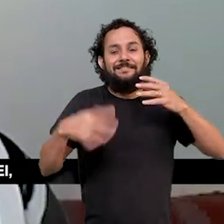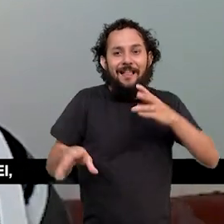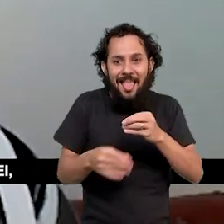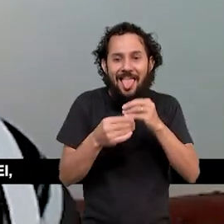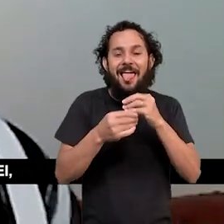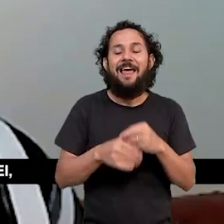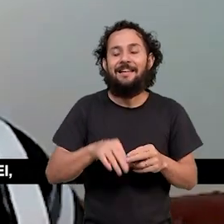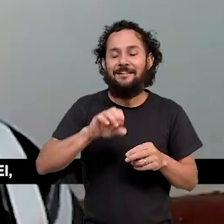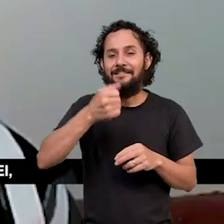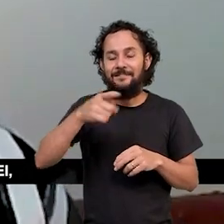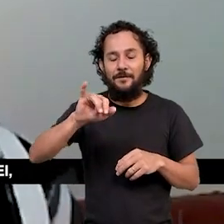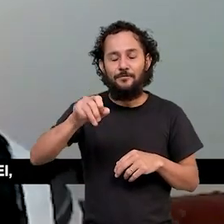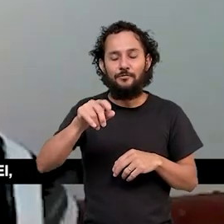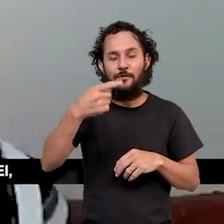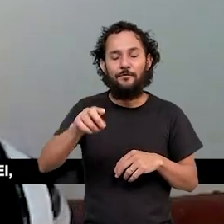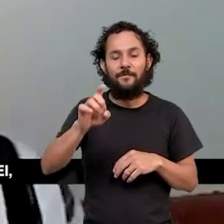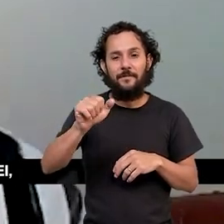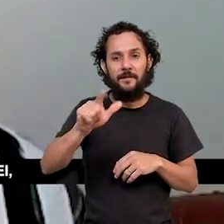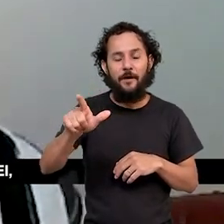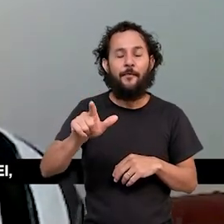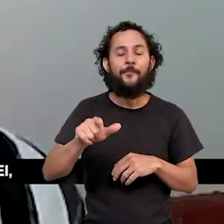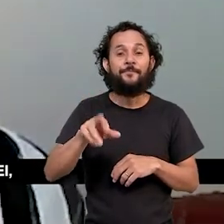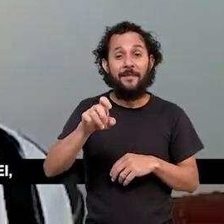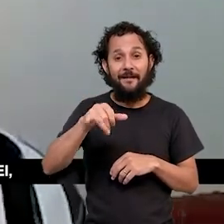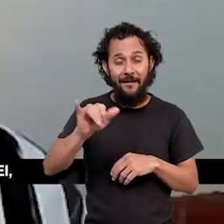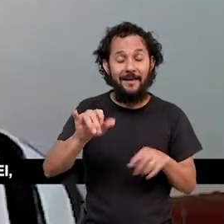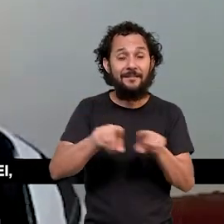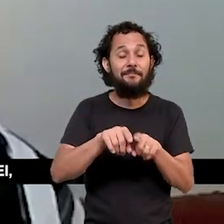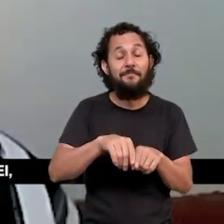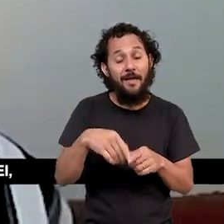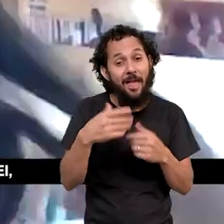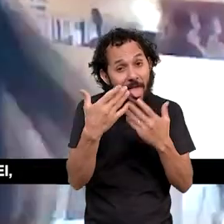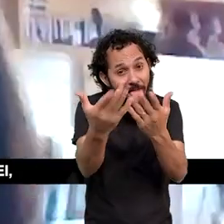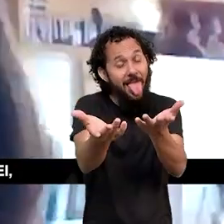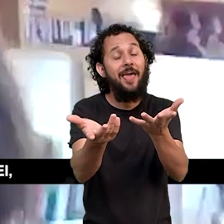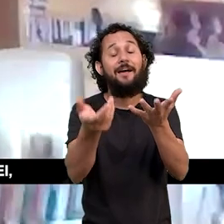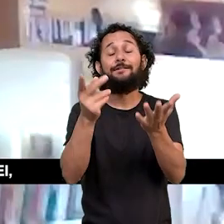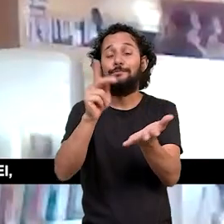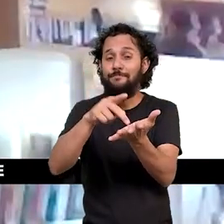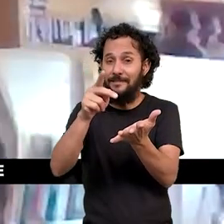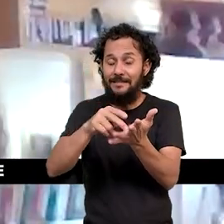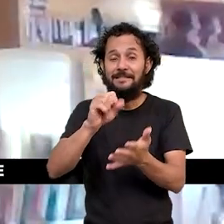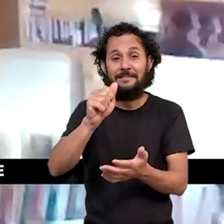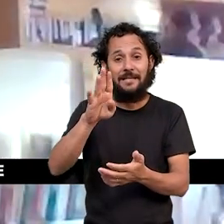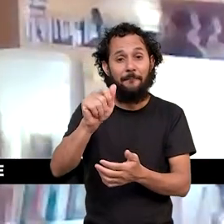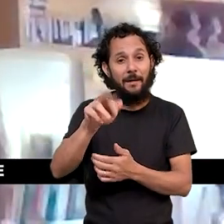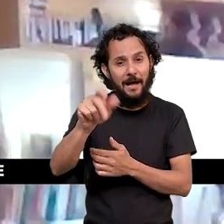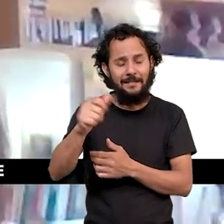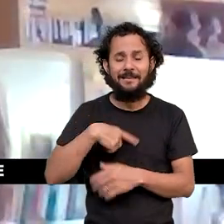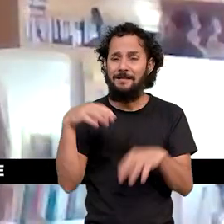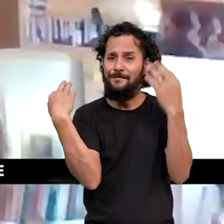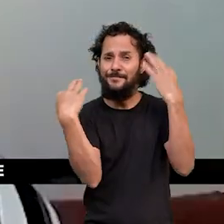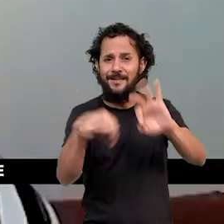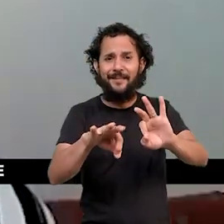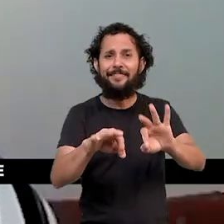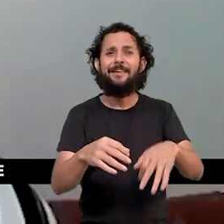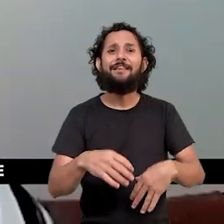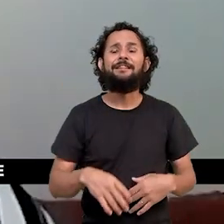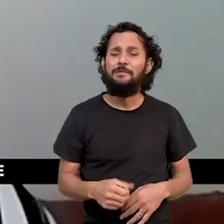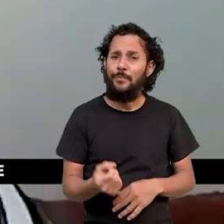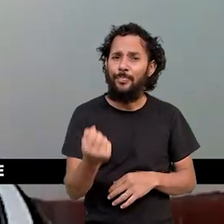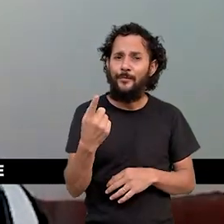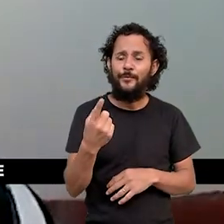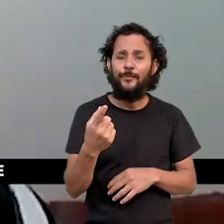aqui, assim, São João del Rei, Sabará também teve uma intencionalidade. São João del Rei, Sabará, com certeza. Sabará, é